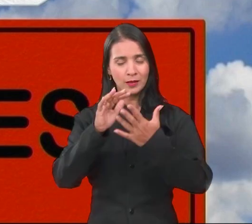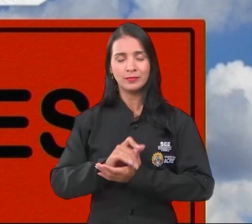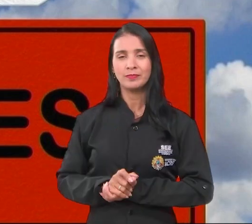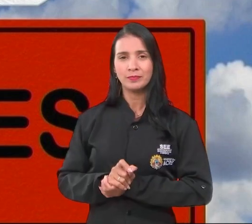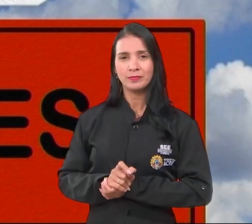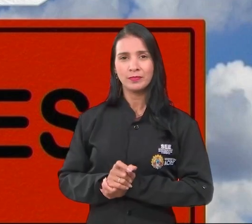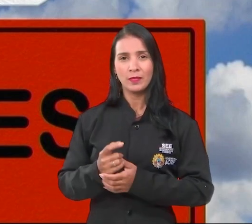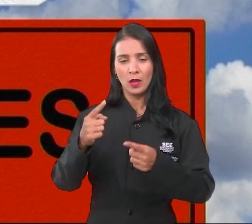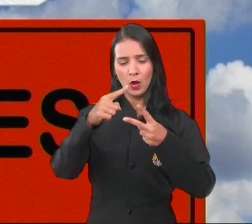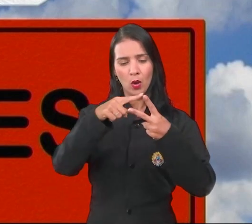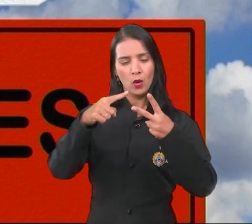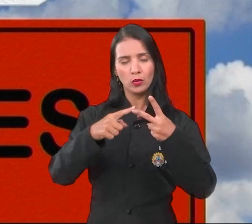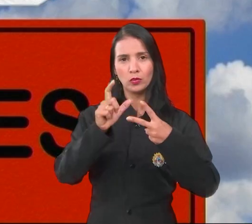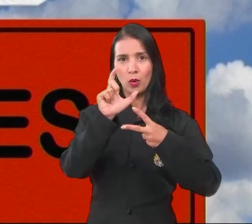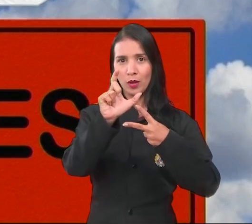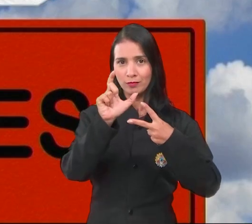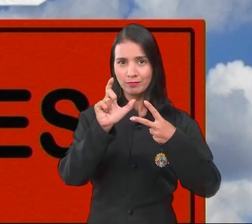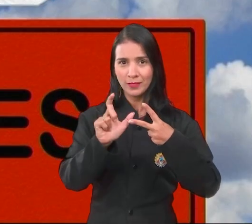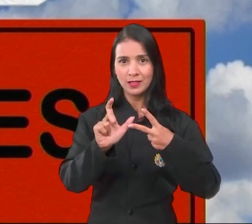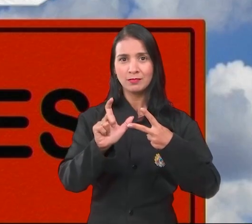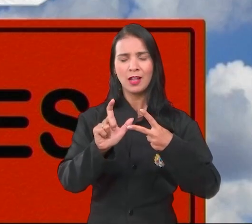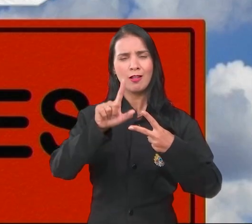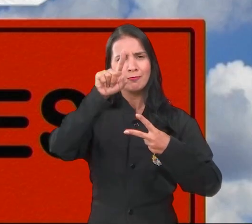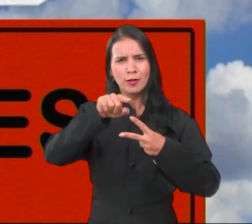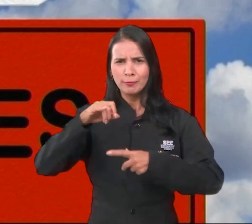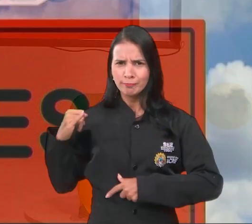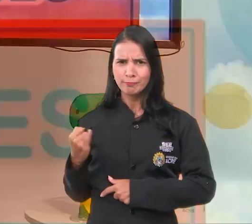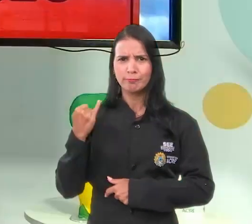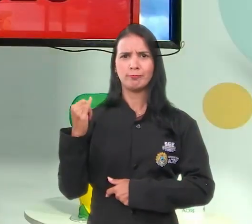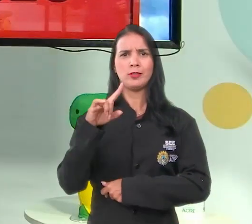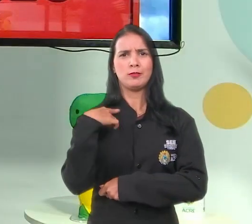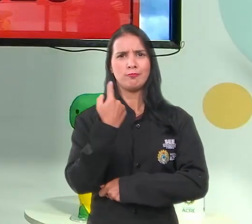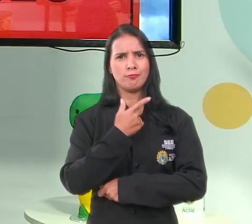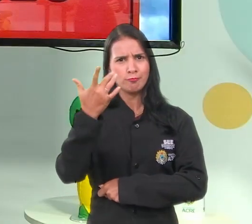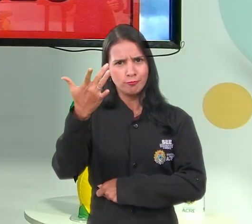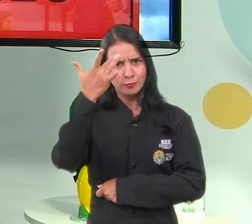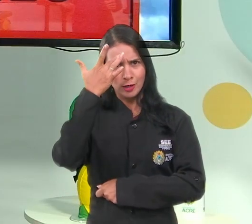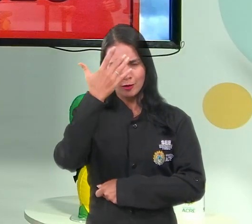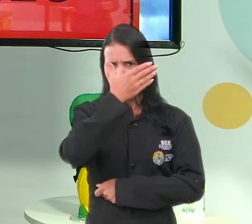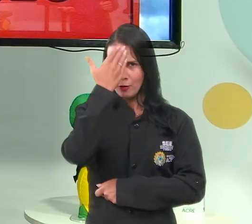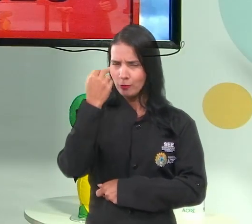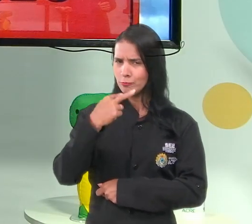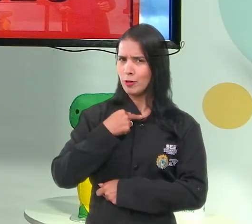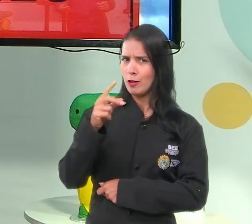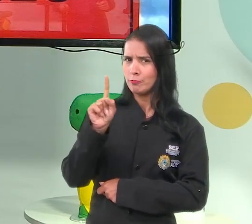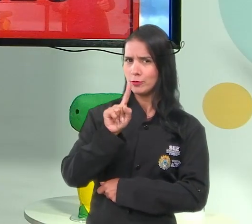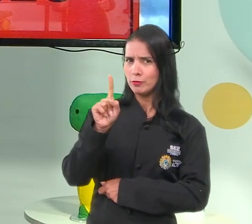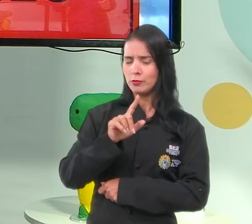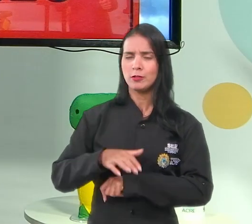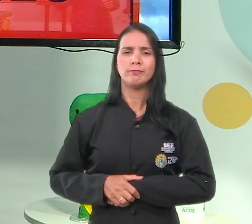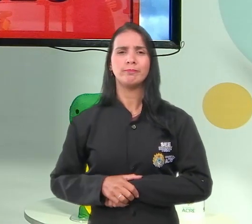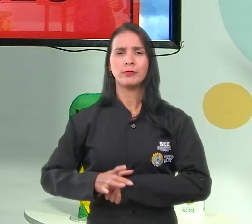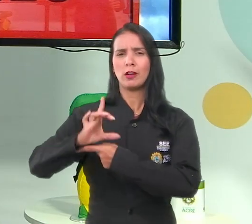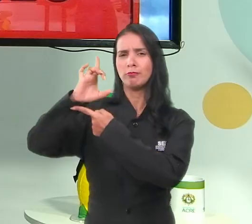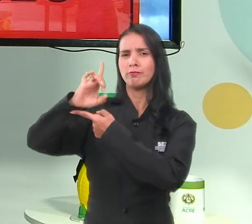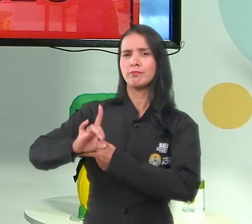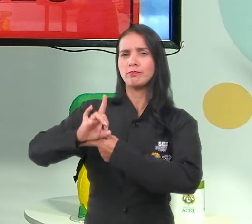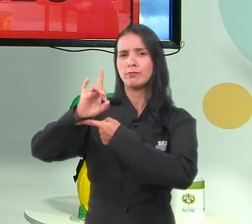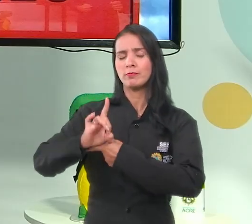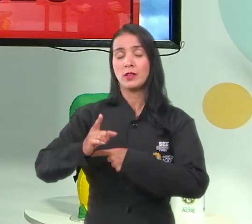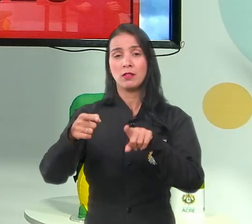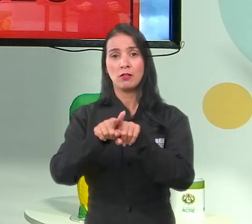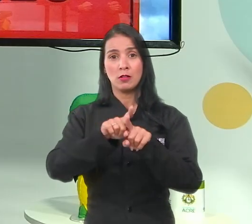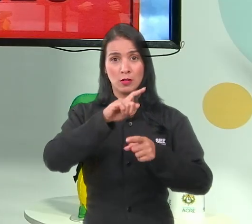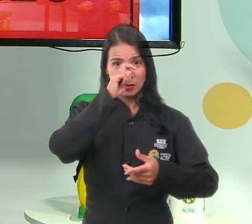palavras-chave que nenhum cidadão pode esquecer disso: direitos e deveres. Se você tem direitos, você